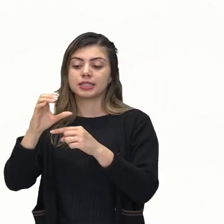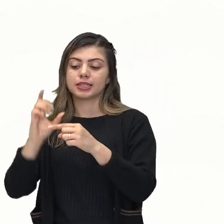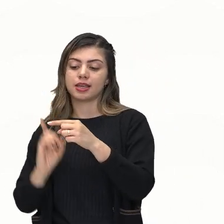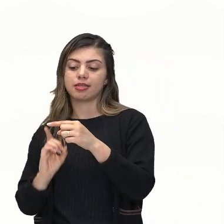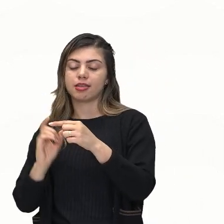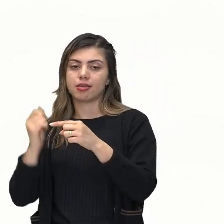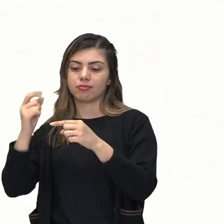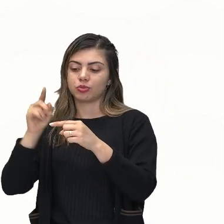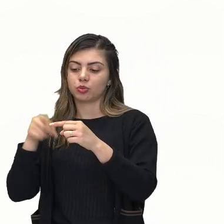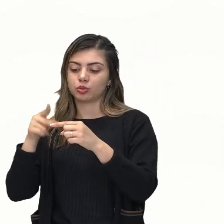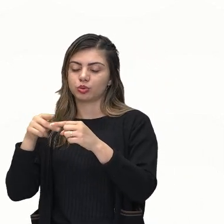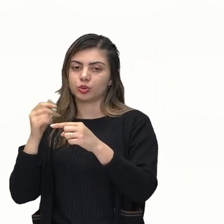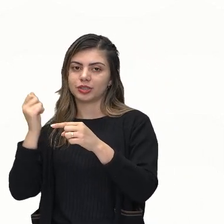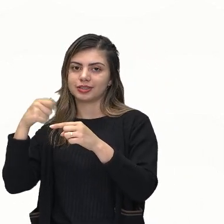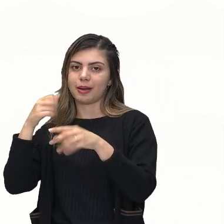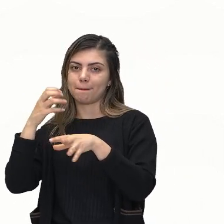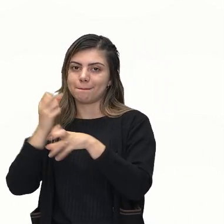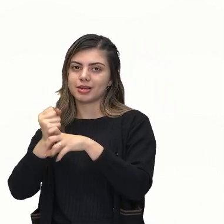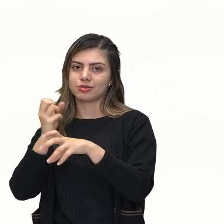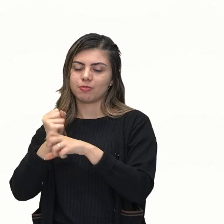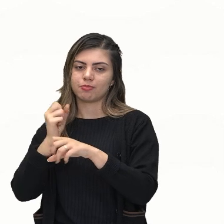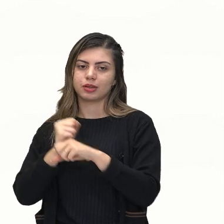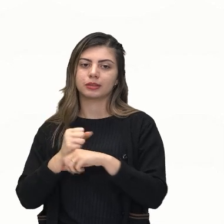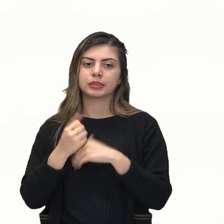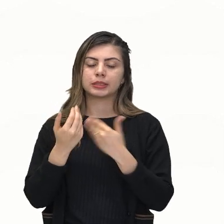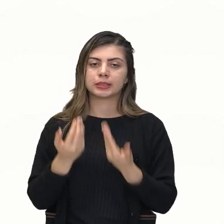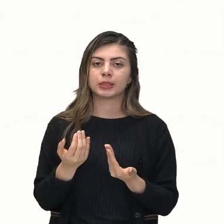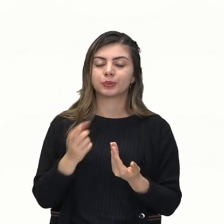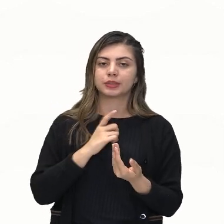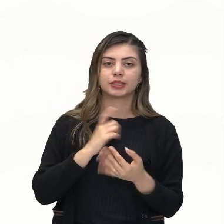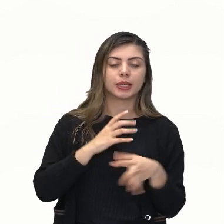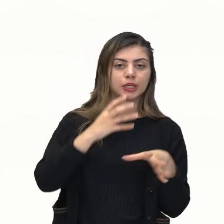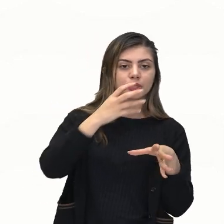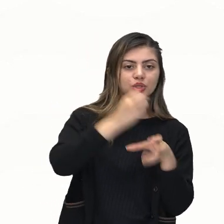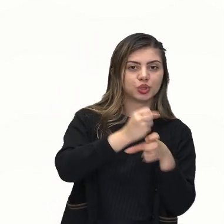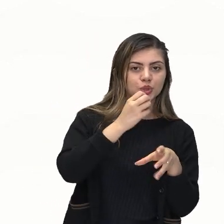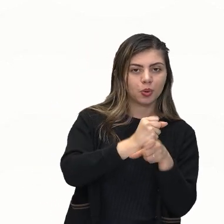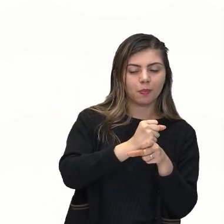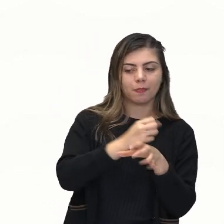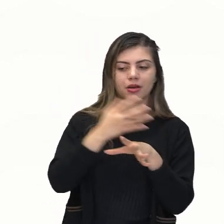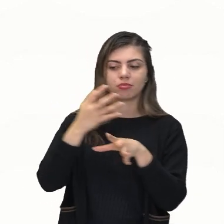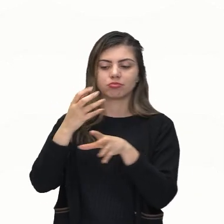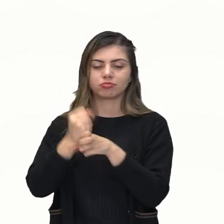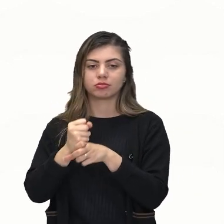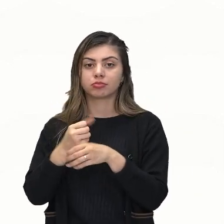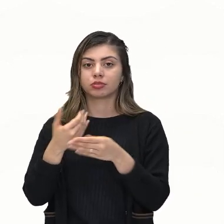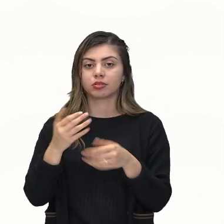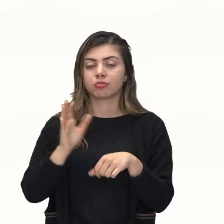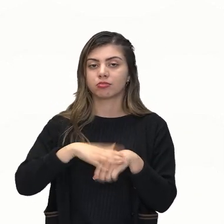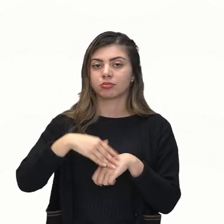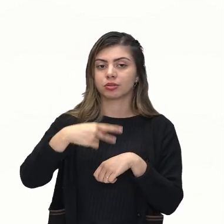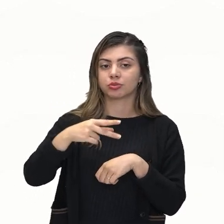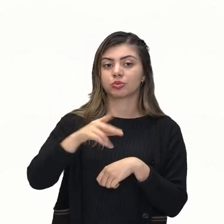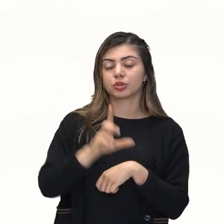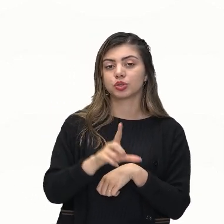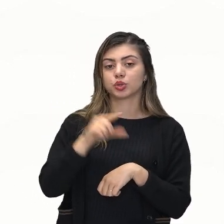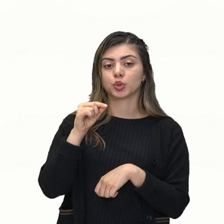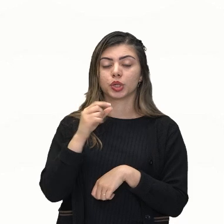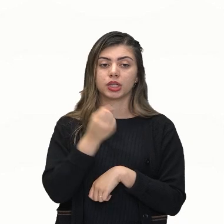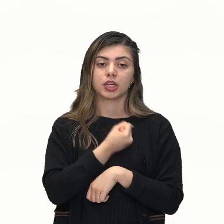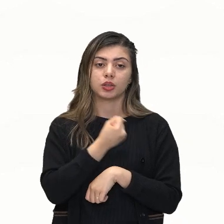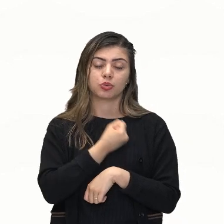D. Já que eu estou somando verticalmente, você vai escolher 2 valores